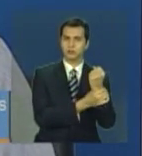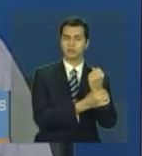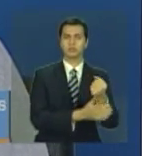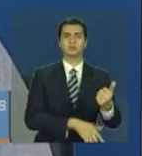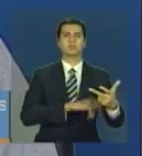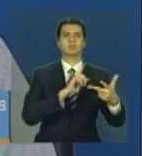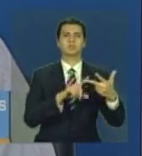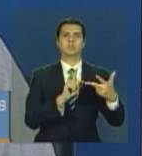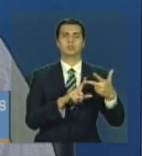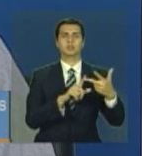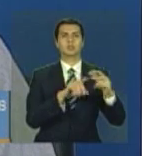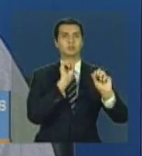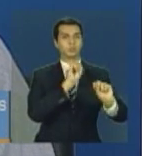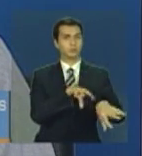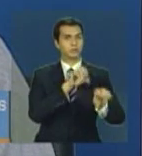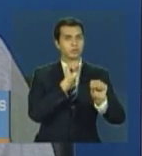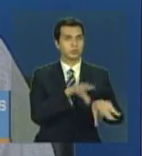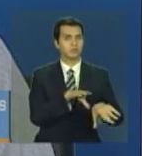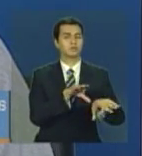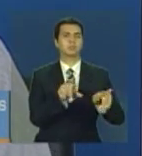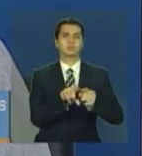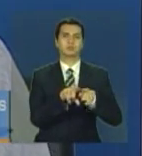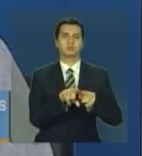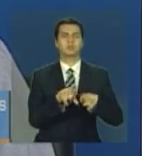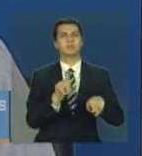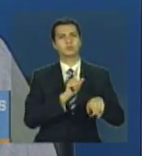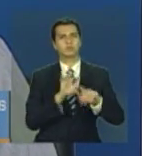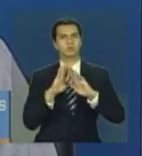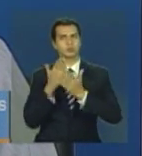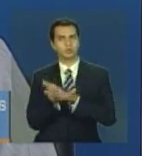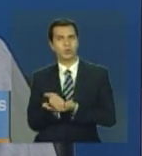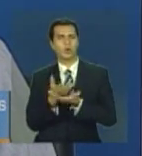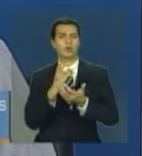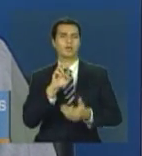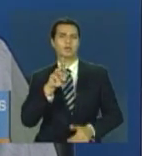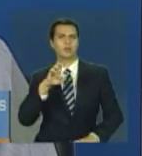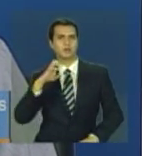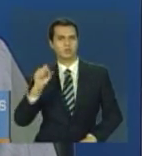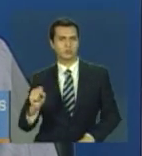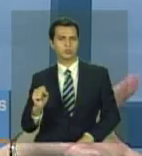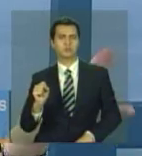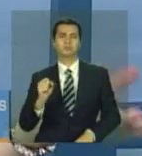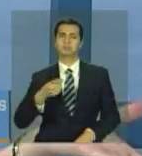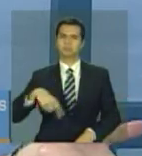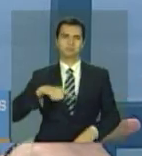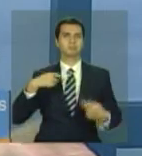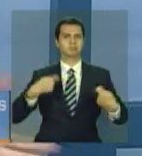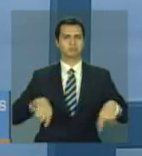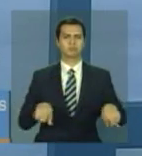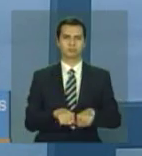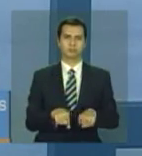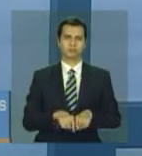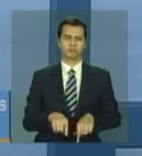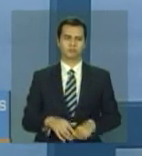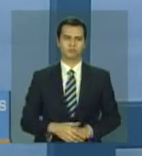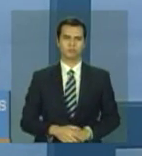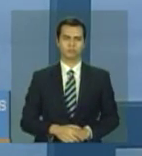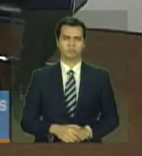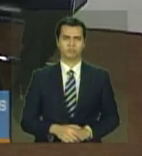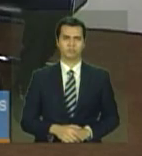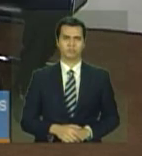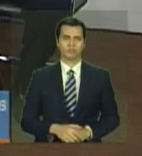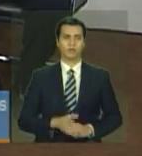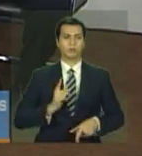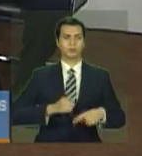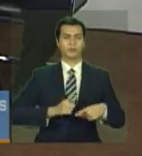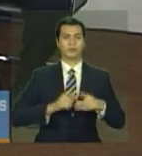e atendimento e educação, né, no caso de creches. No são caso serviços que vão escola. Além de colocar o alimento na mesa para a família. Porque a